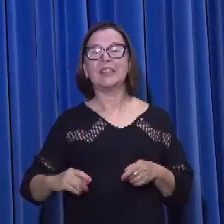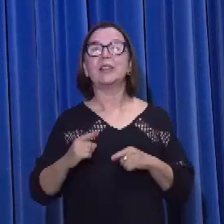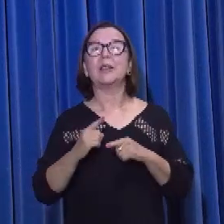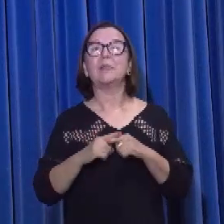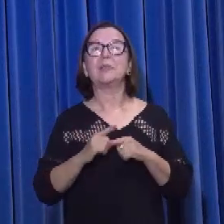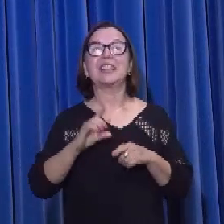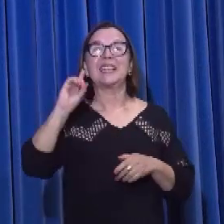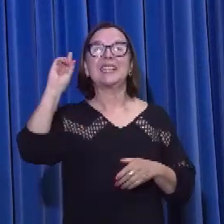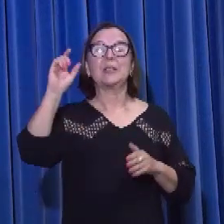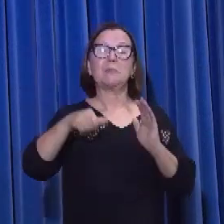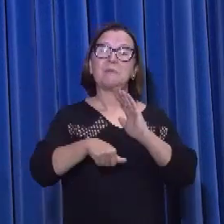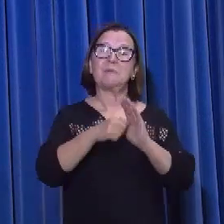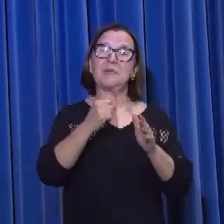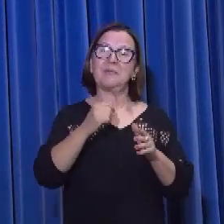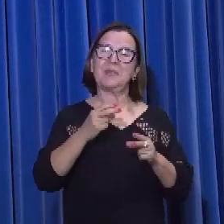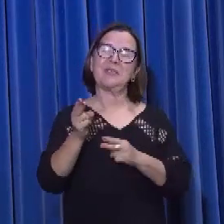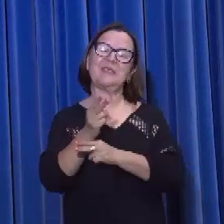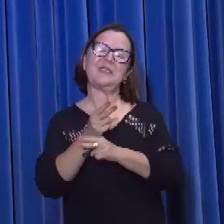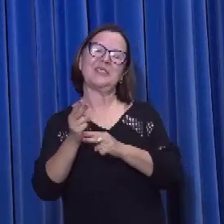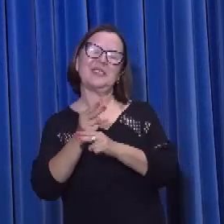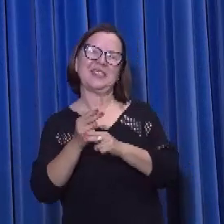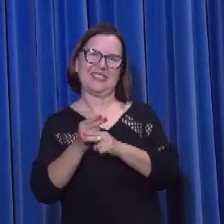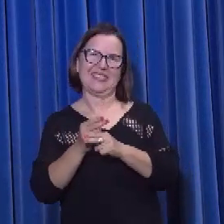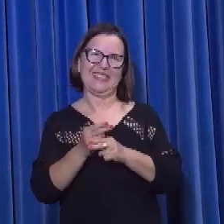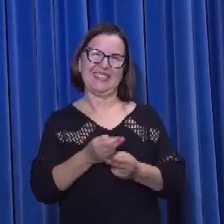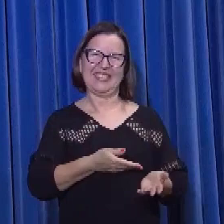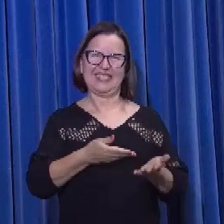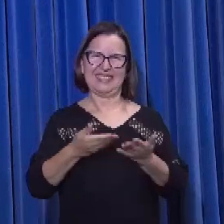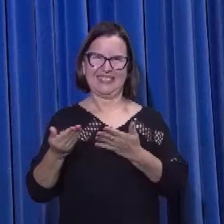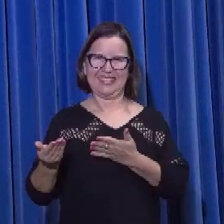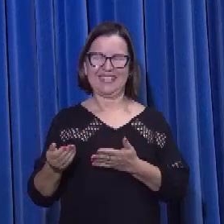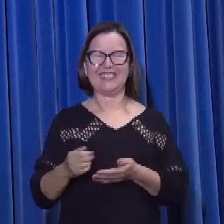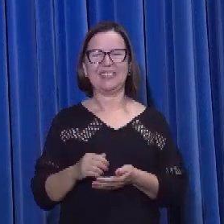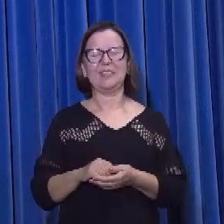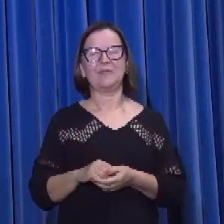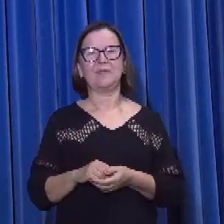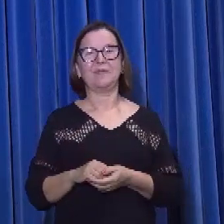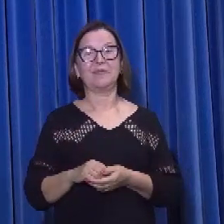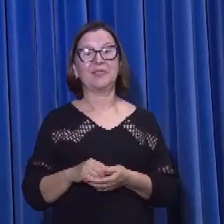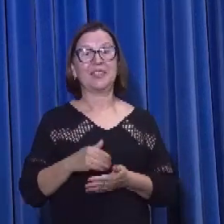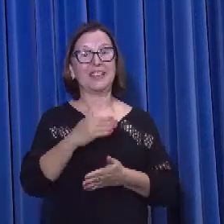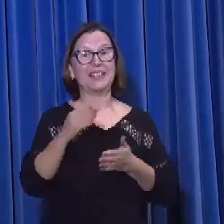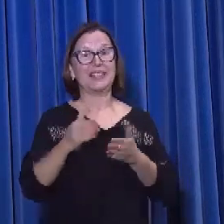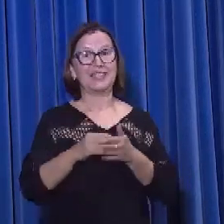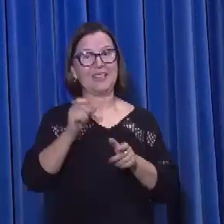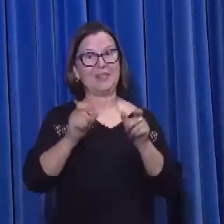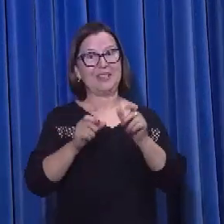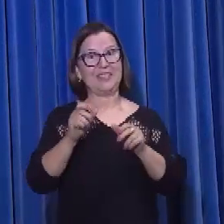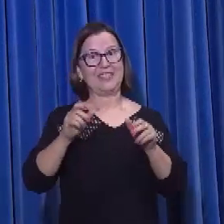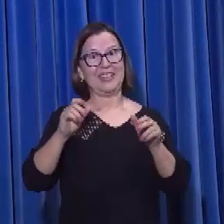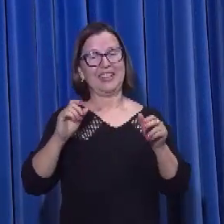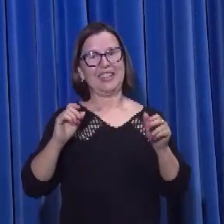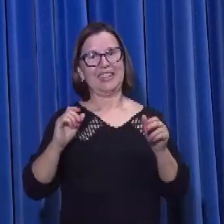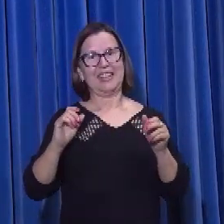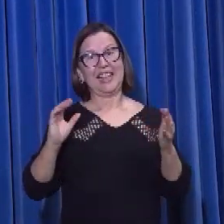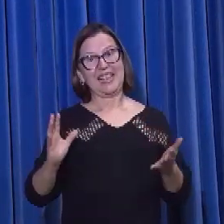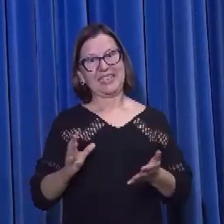buscou e o trouxe a Cristo. Todos os salvos, sem